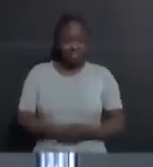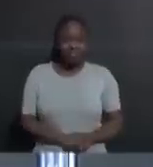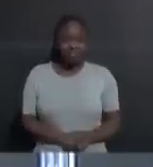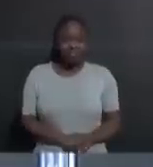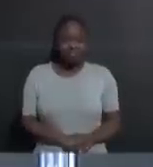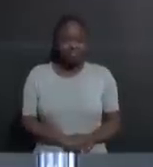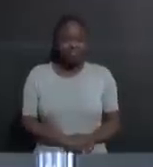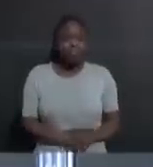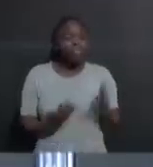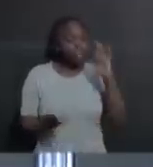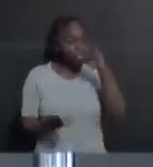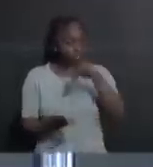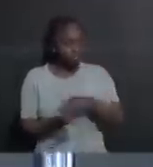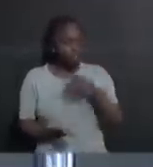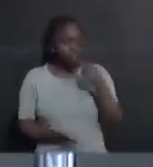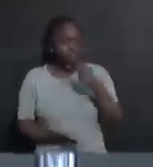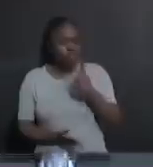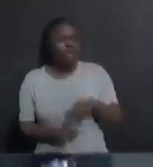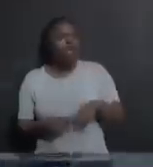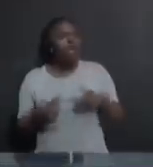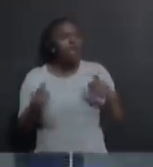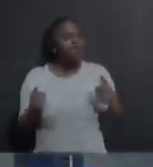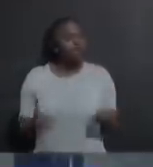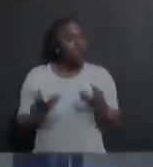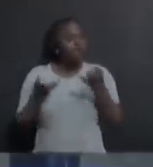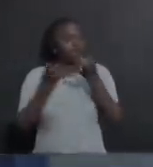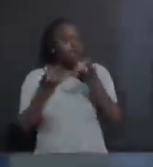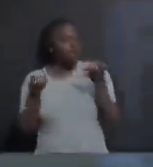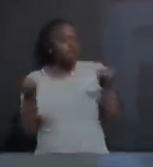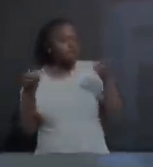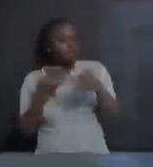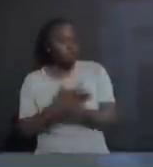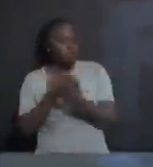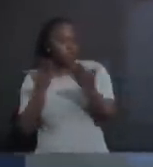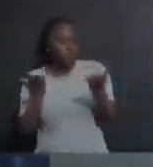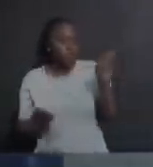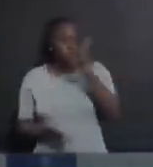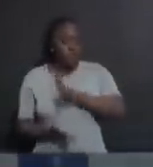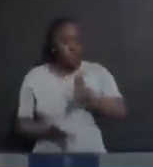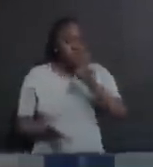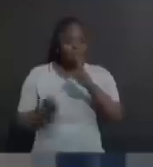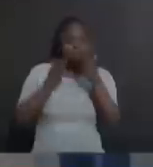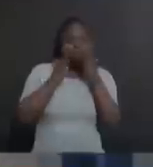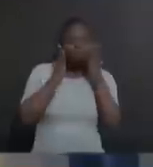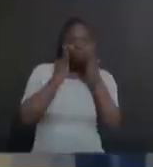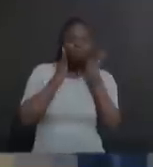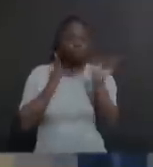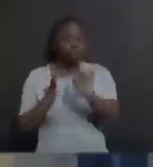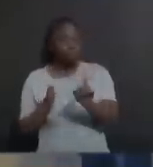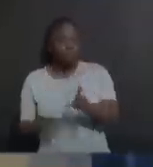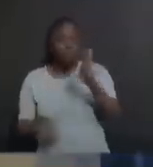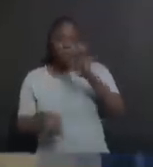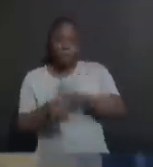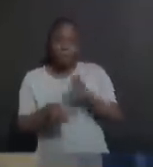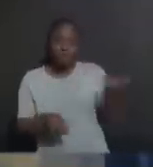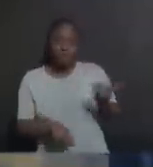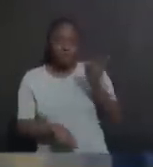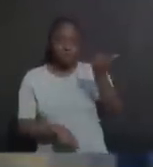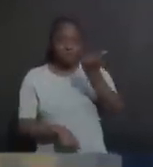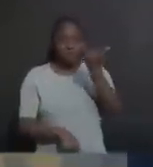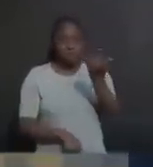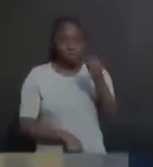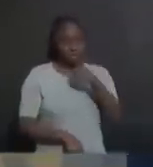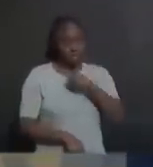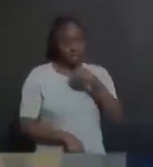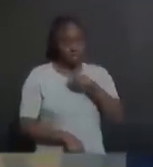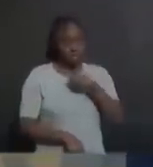E aí vai no final, você fala assim: mas eu tenho uma coisa para dizer para vocês. Com maquiagem ou sem maquiagem, importa é aqui, ó. E